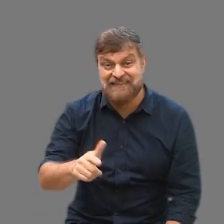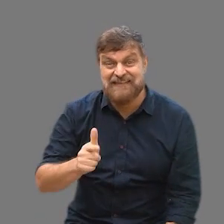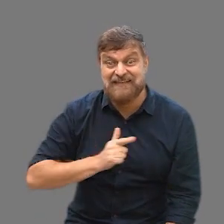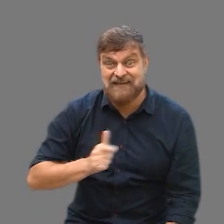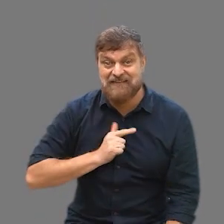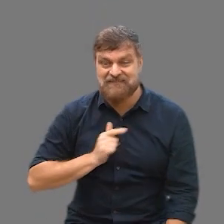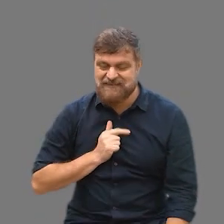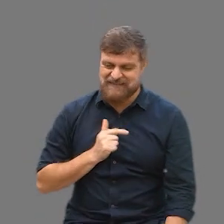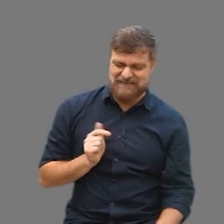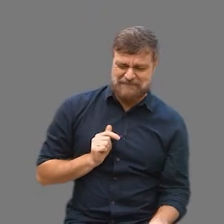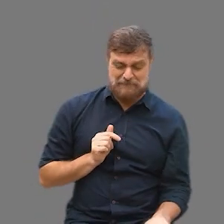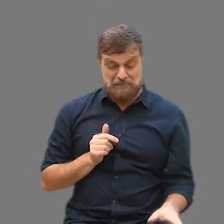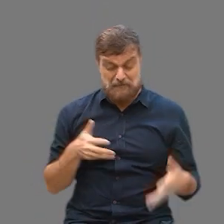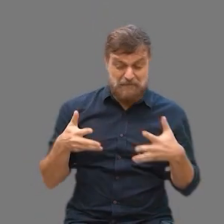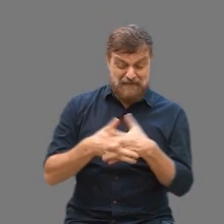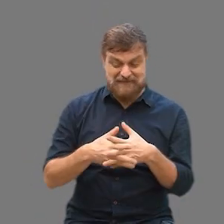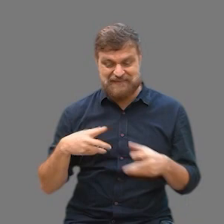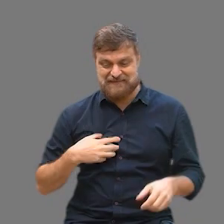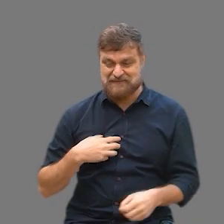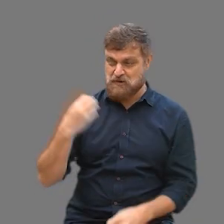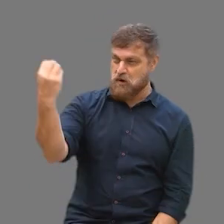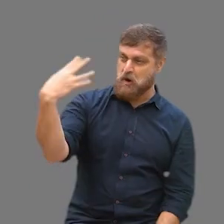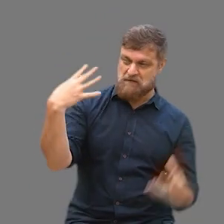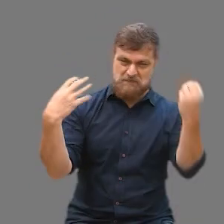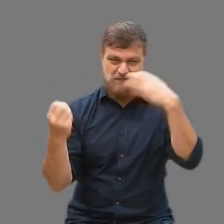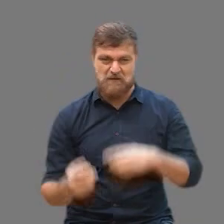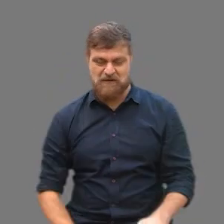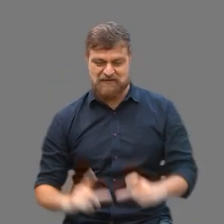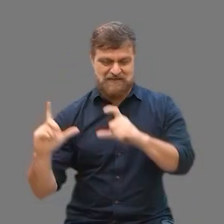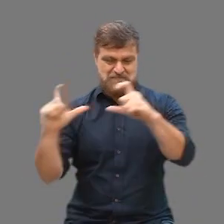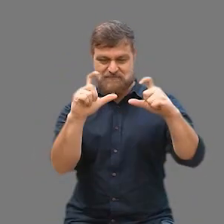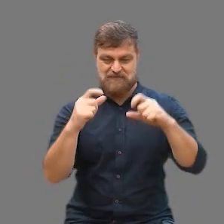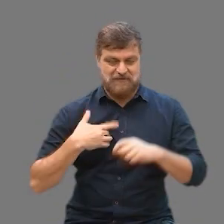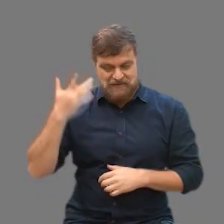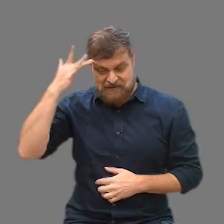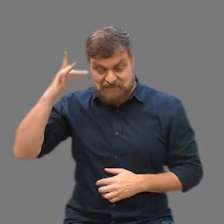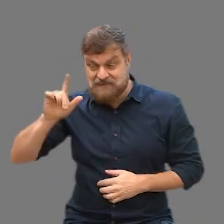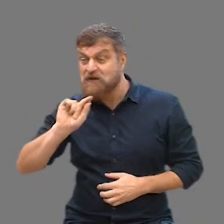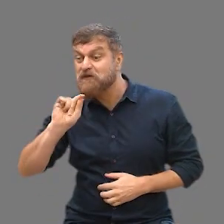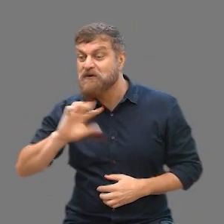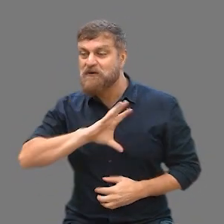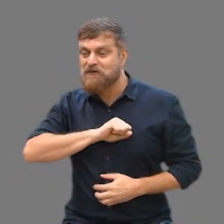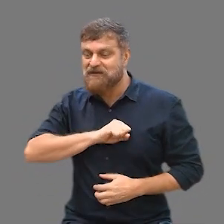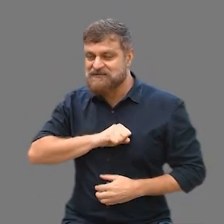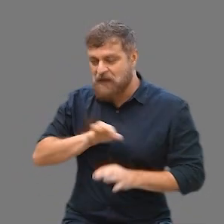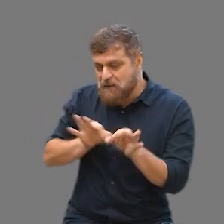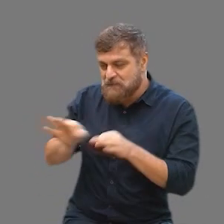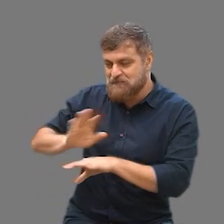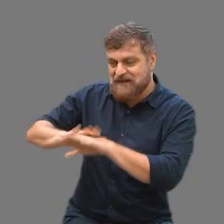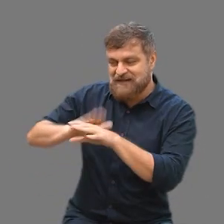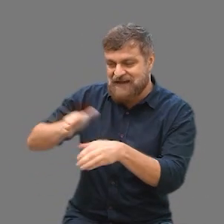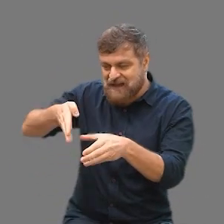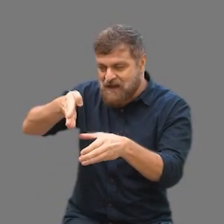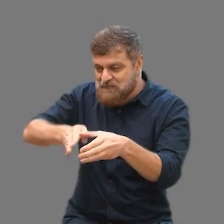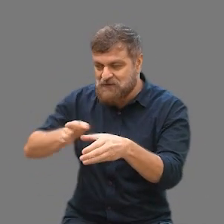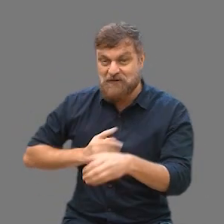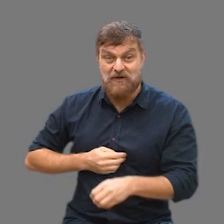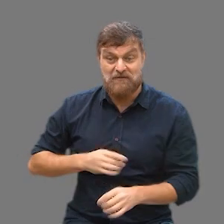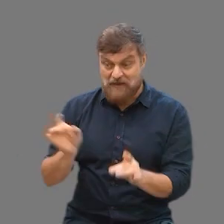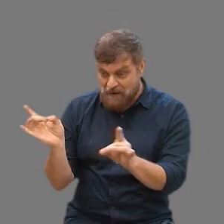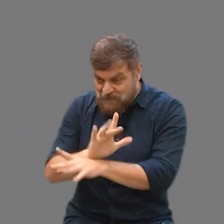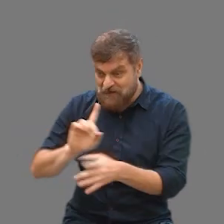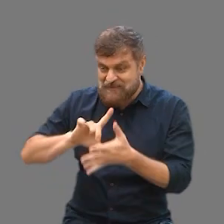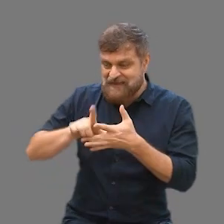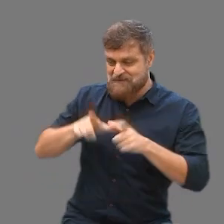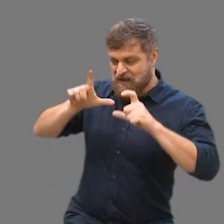um estúdio meio maluquinho aqui. Eu não sei o que eu gosto mais. Se eu gosto mais de fazer bolo, se eu gosto de vê-lo terminado assim para